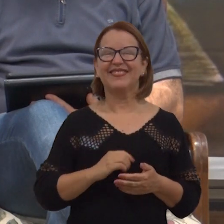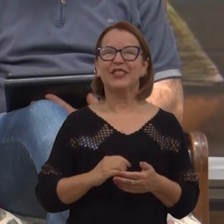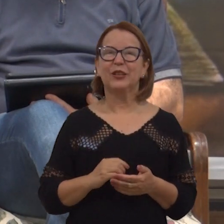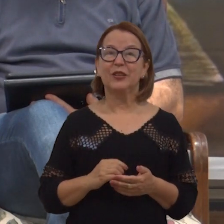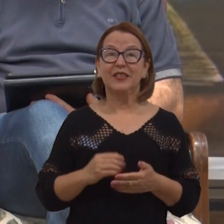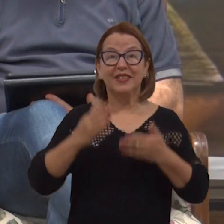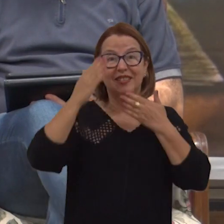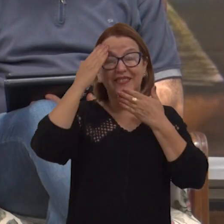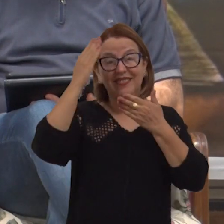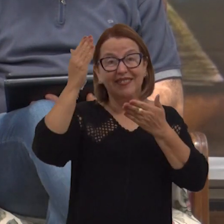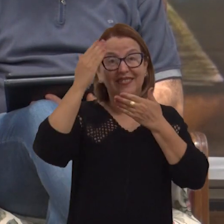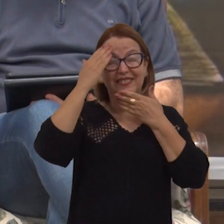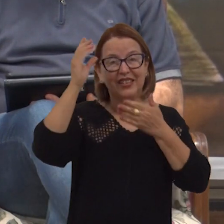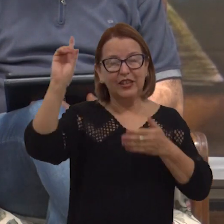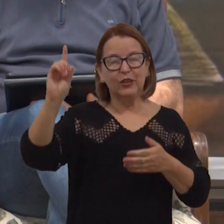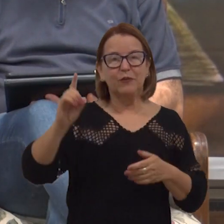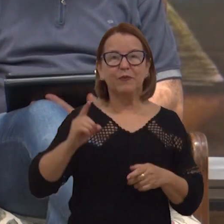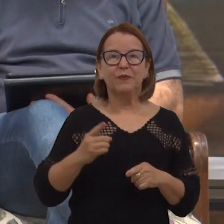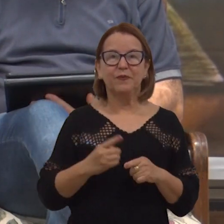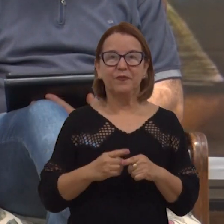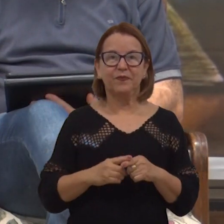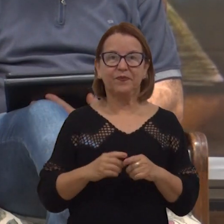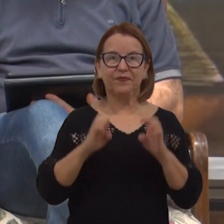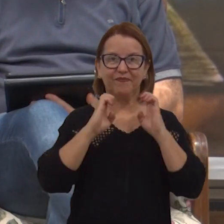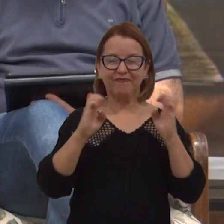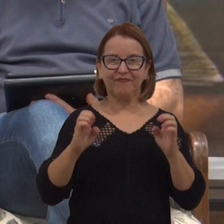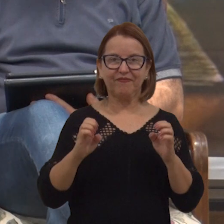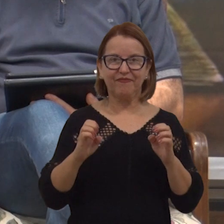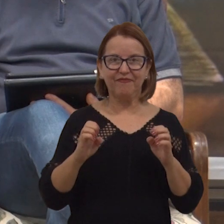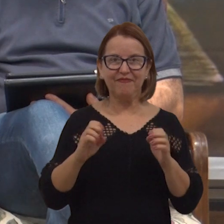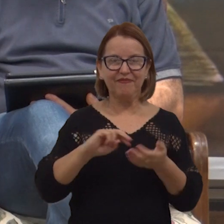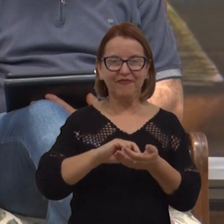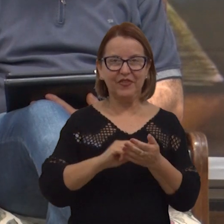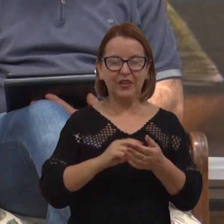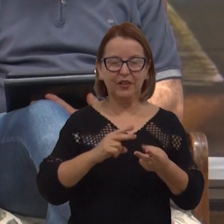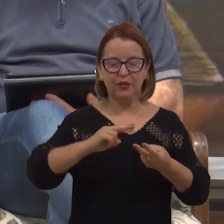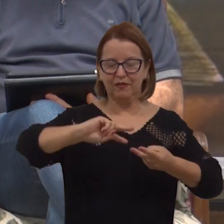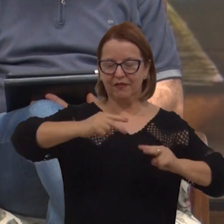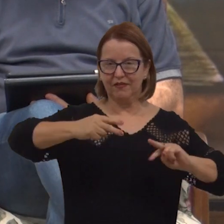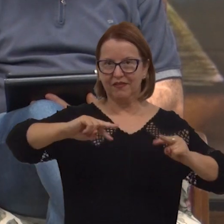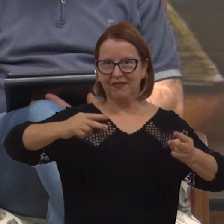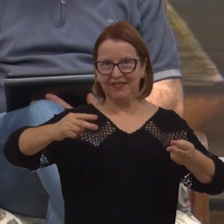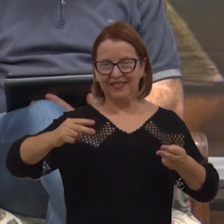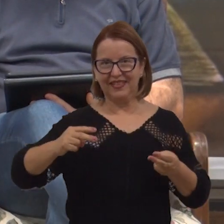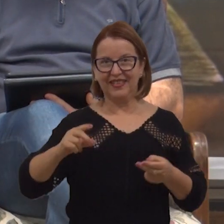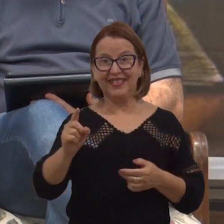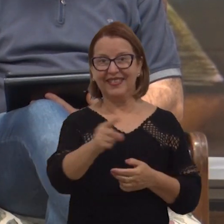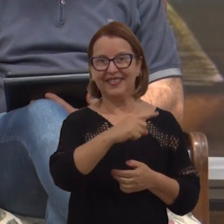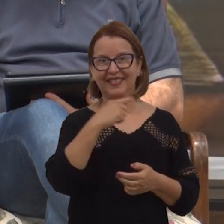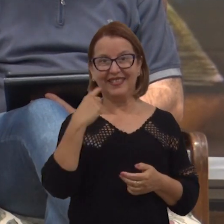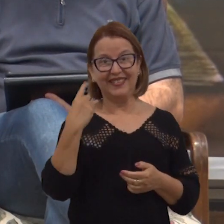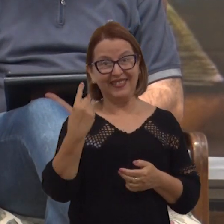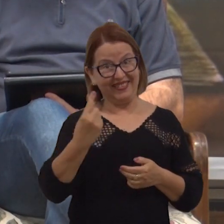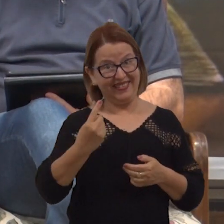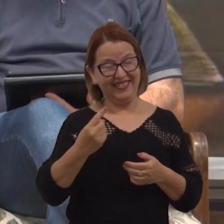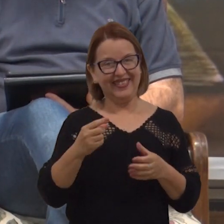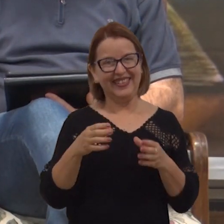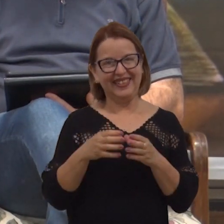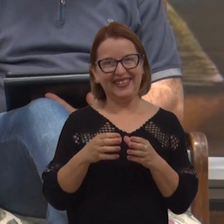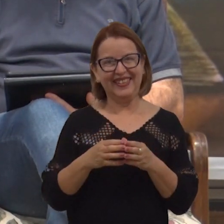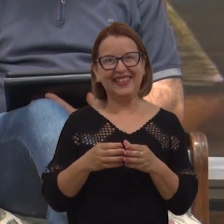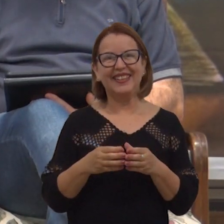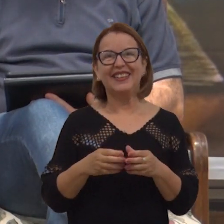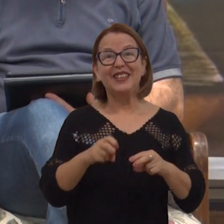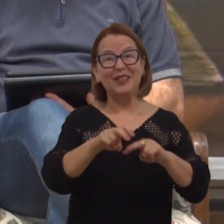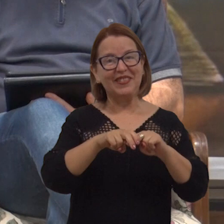eu vejo que o evangelho é o DNA da nossa comunidade. Pela graça de Deus. É